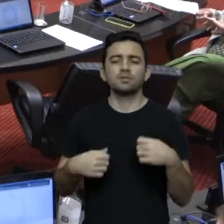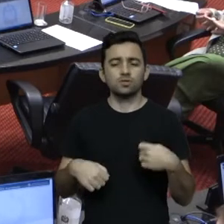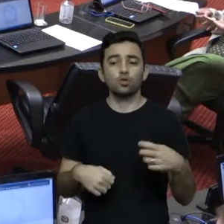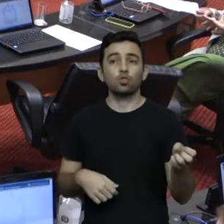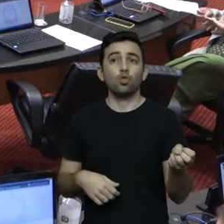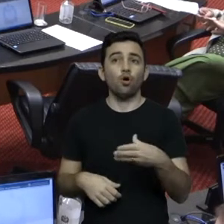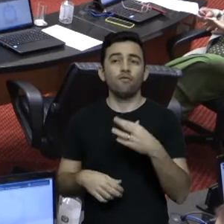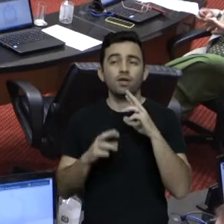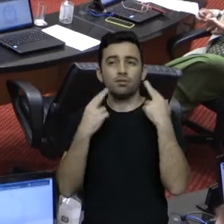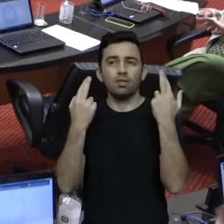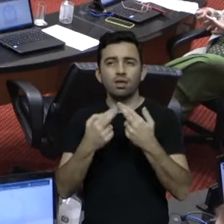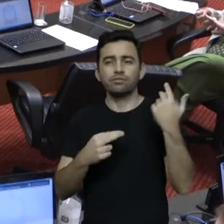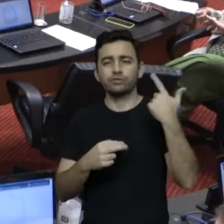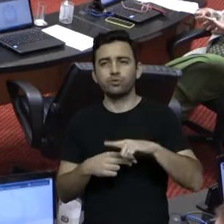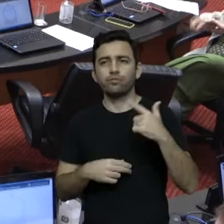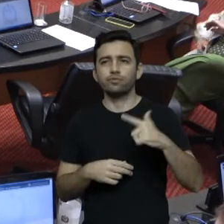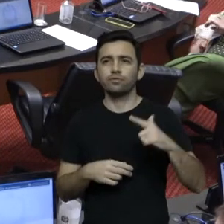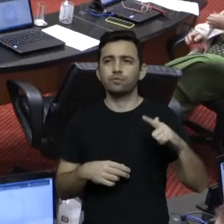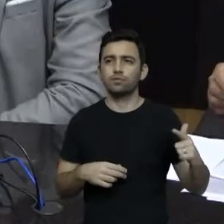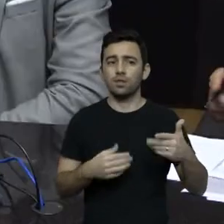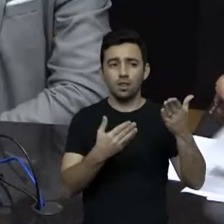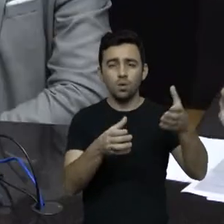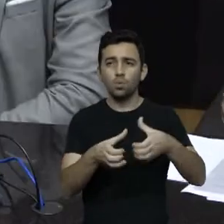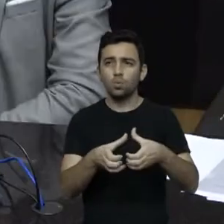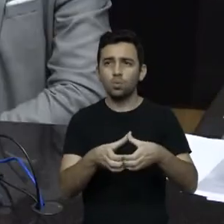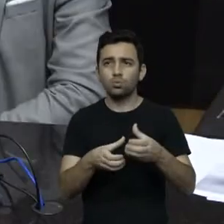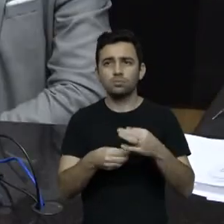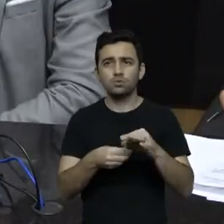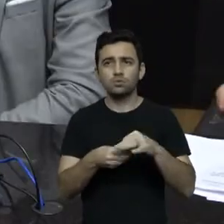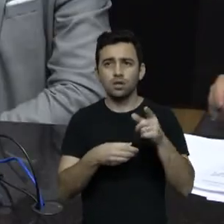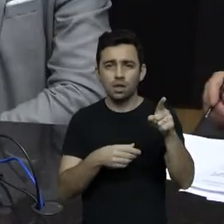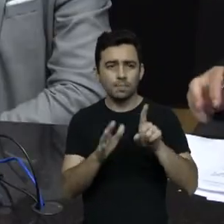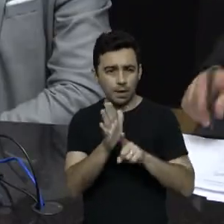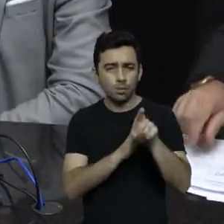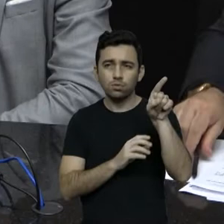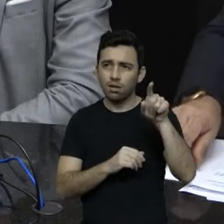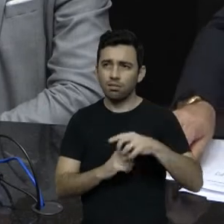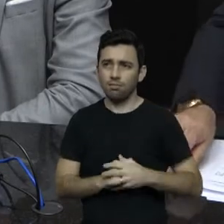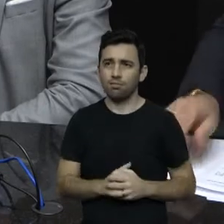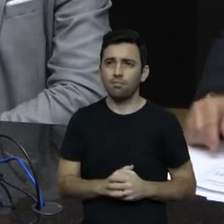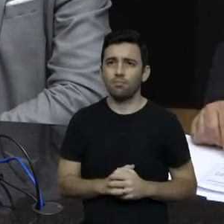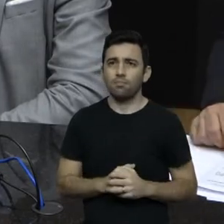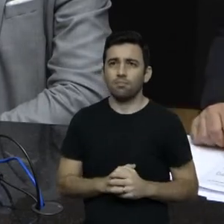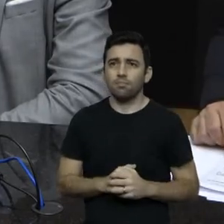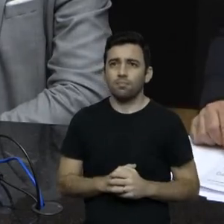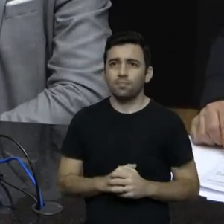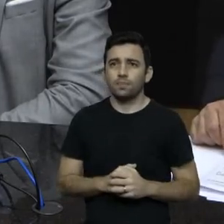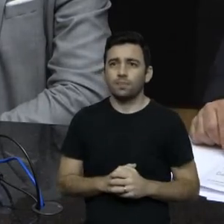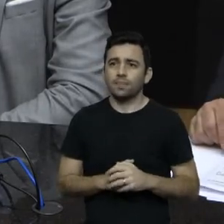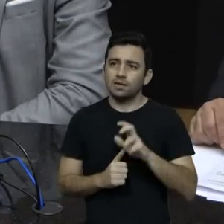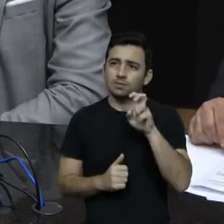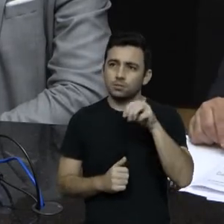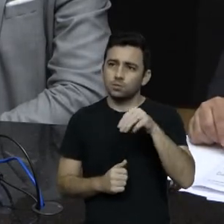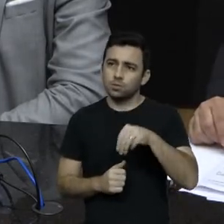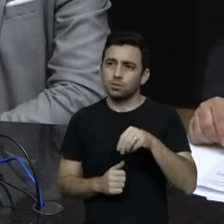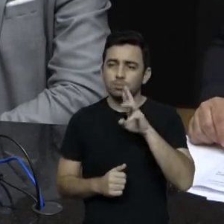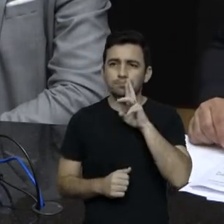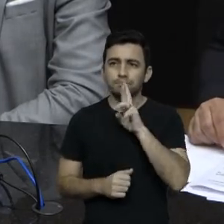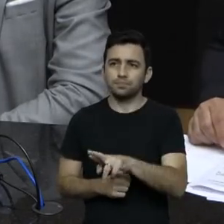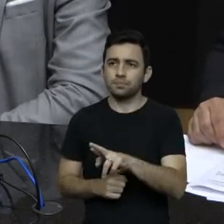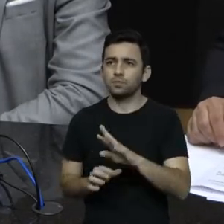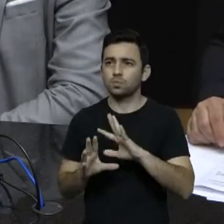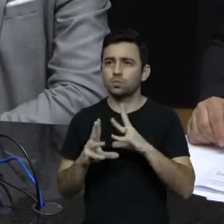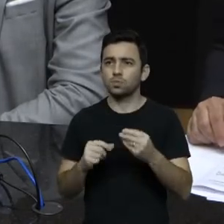uma nova reunião mais uma nova conversa do setor tá aí representado aí porque se eu neles agora 15 minutos eles dão a resposta de que